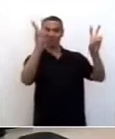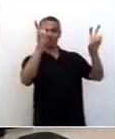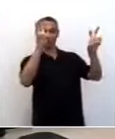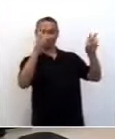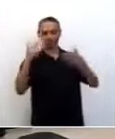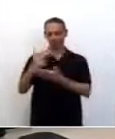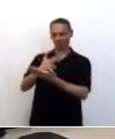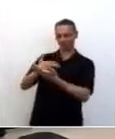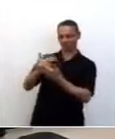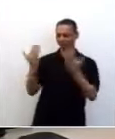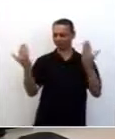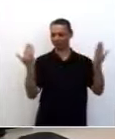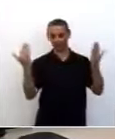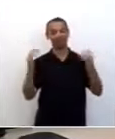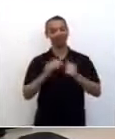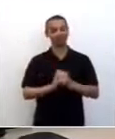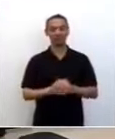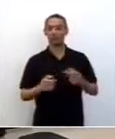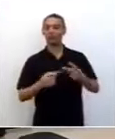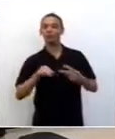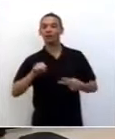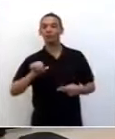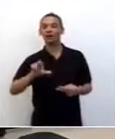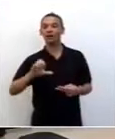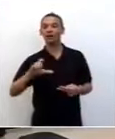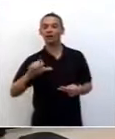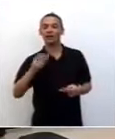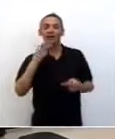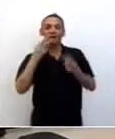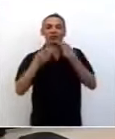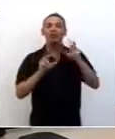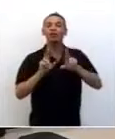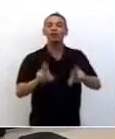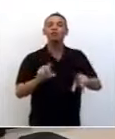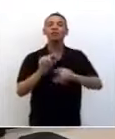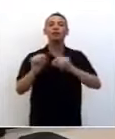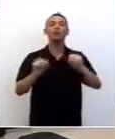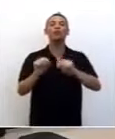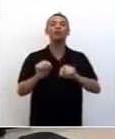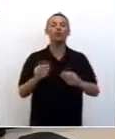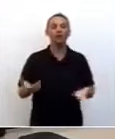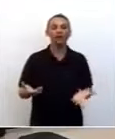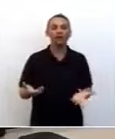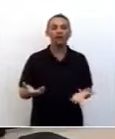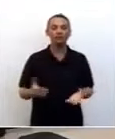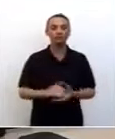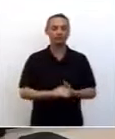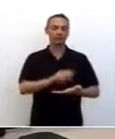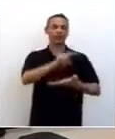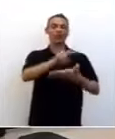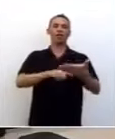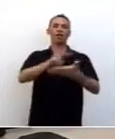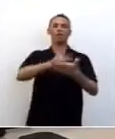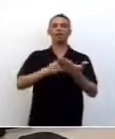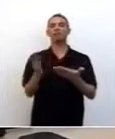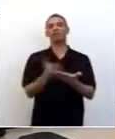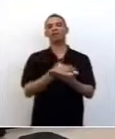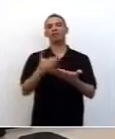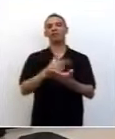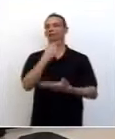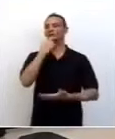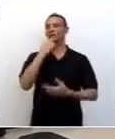Né? Tem mais uma agora. A Marcela falou read books. Já respondeu aqui em English. Very good, Marcela. Ler livros. Ler livros realmente